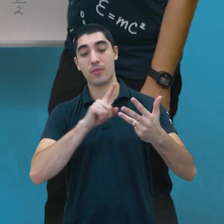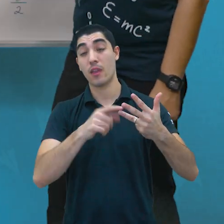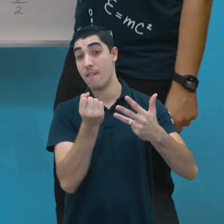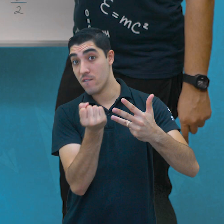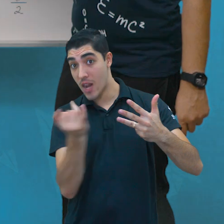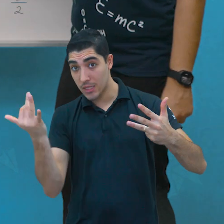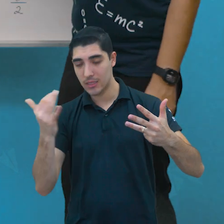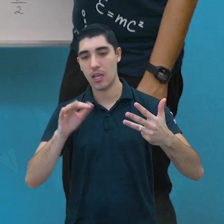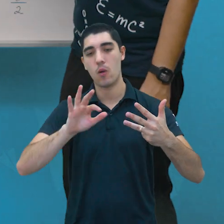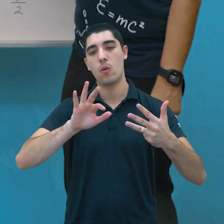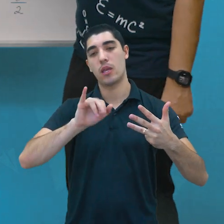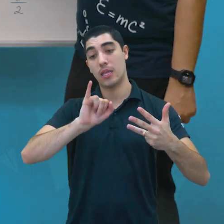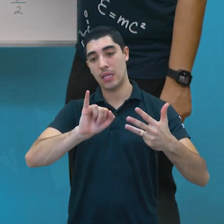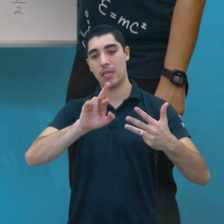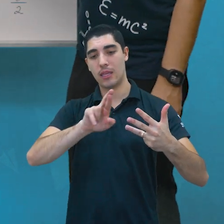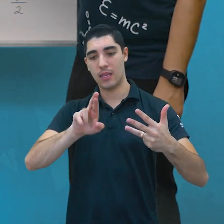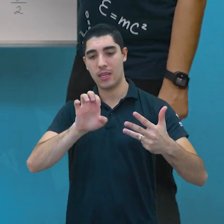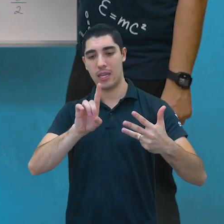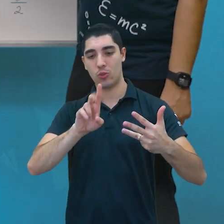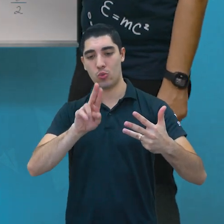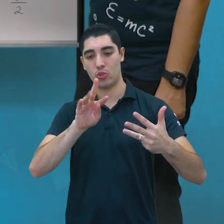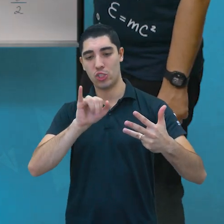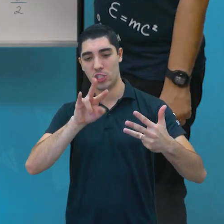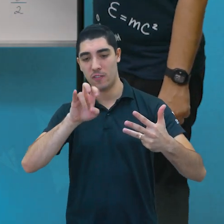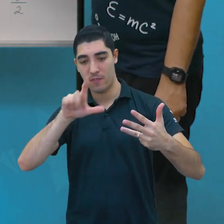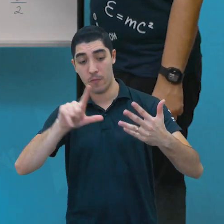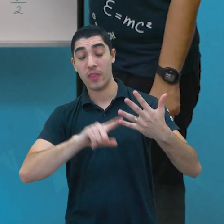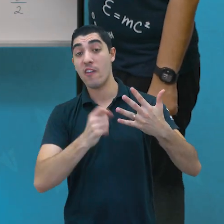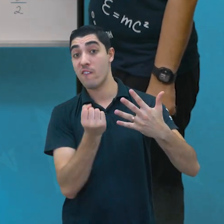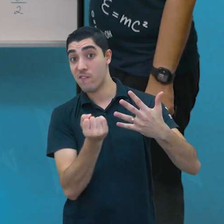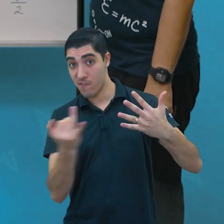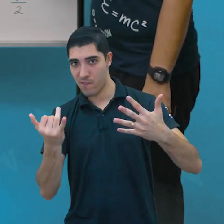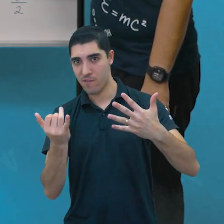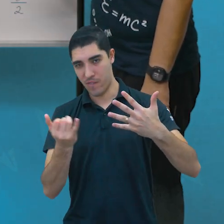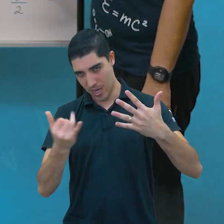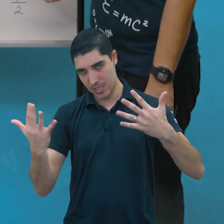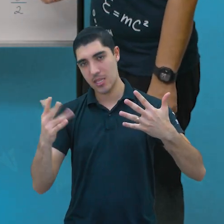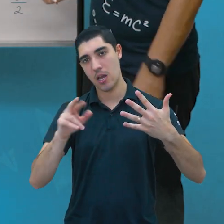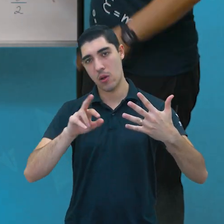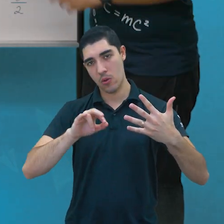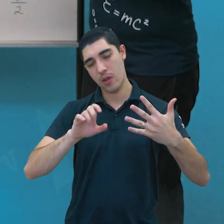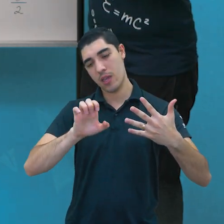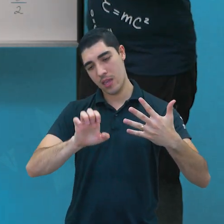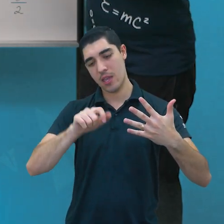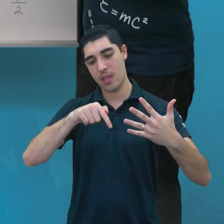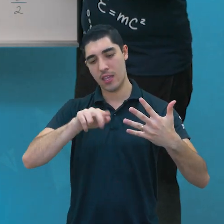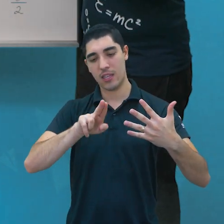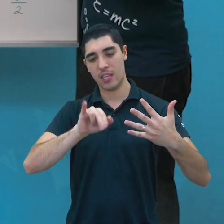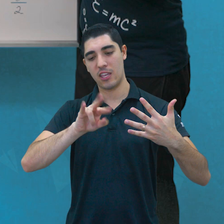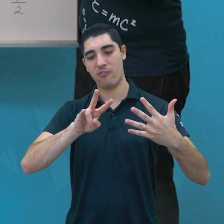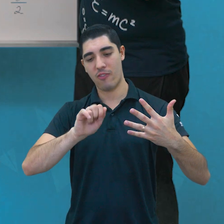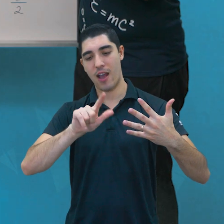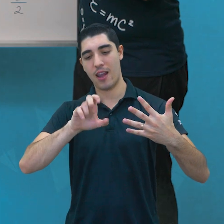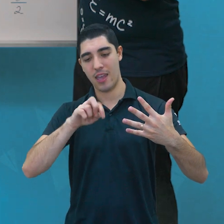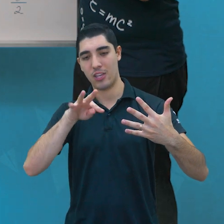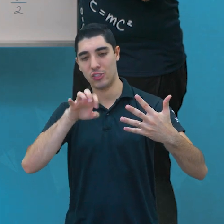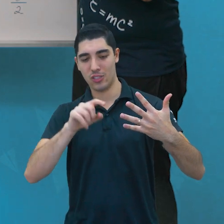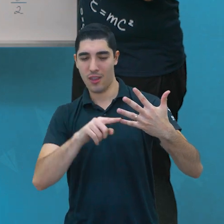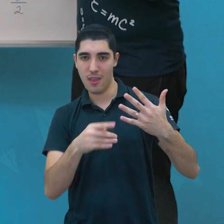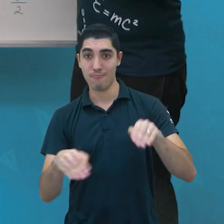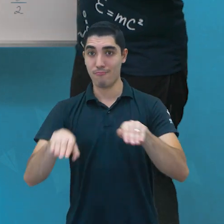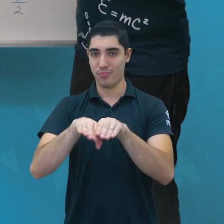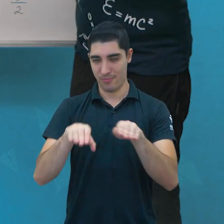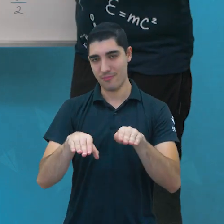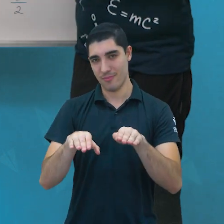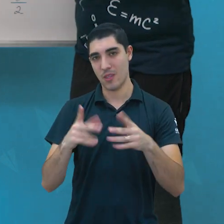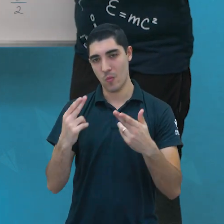aparente, fração irredutível e frações equivalentes, que são basicamente frações mascaradas que